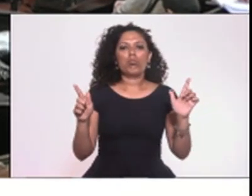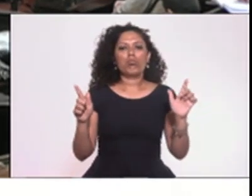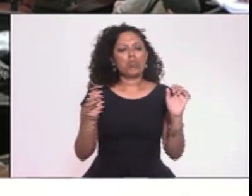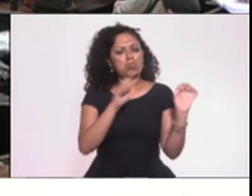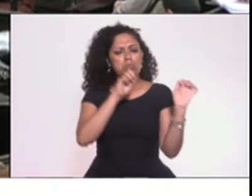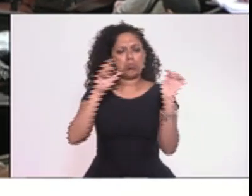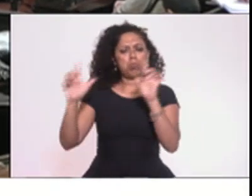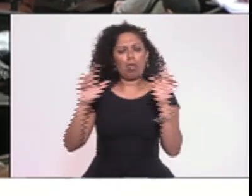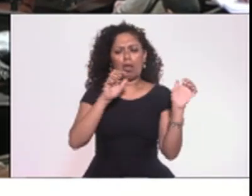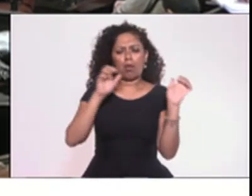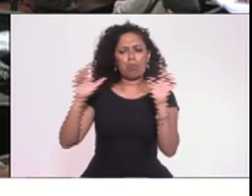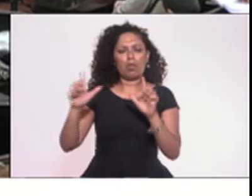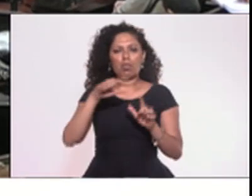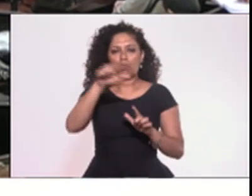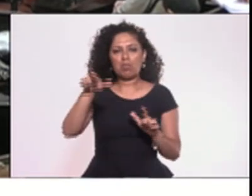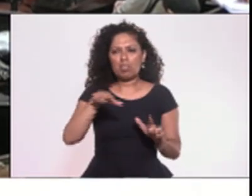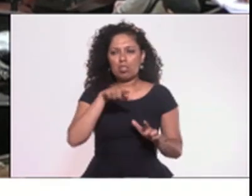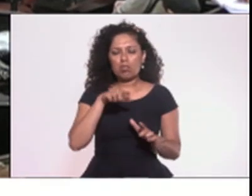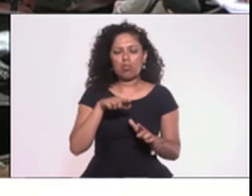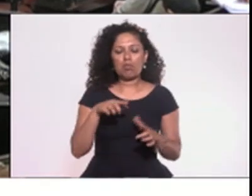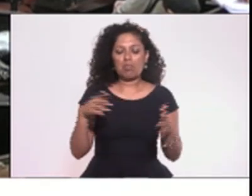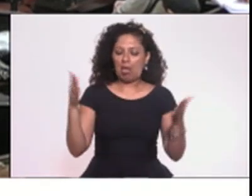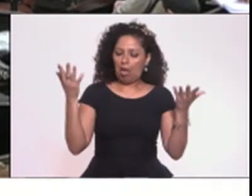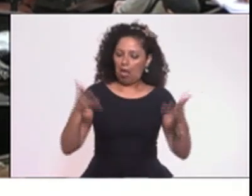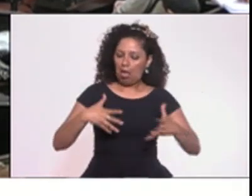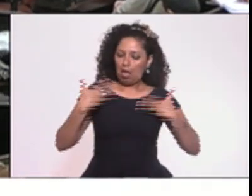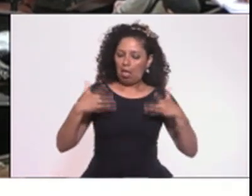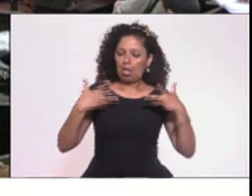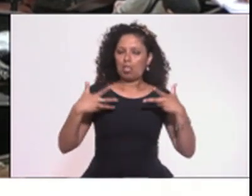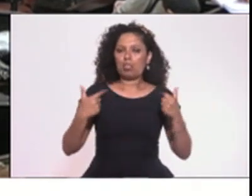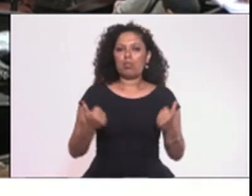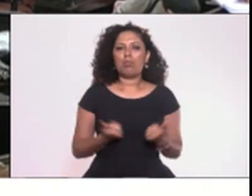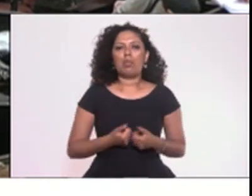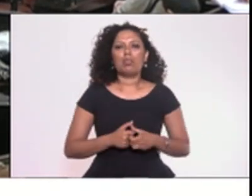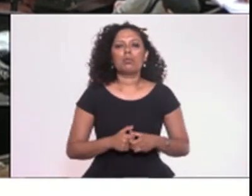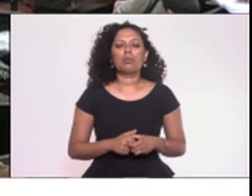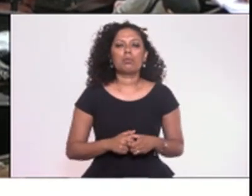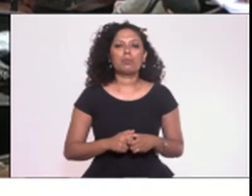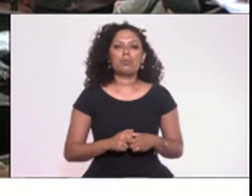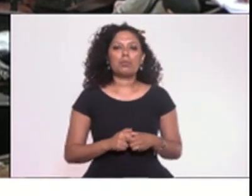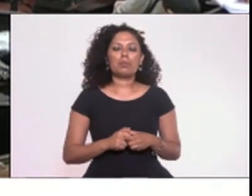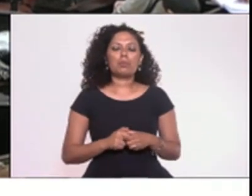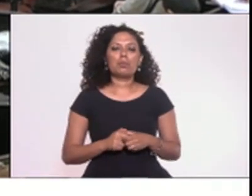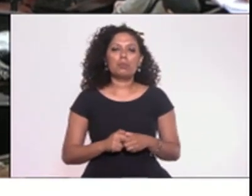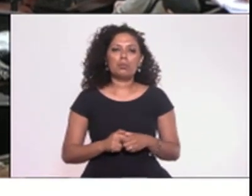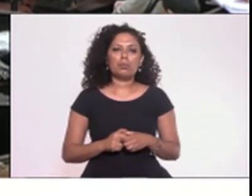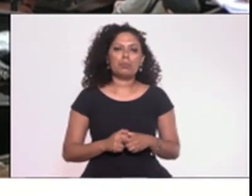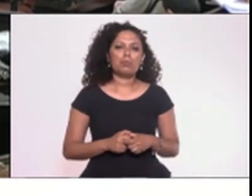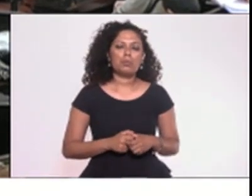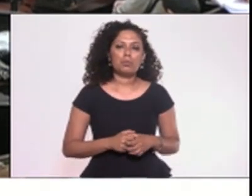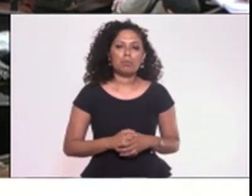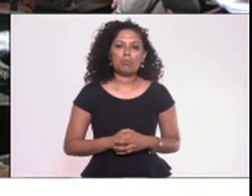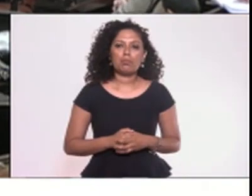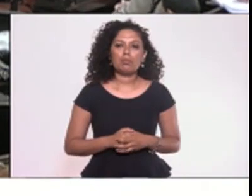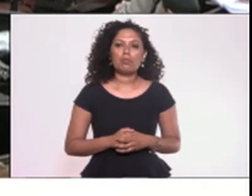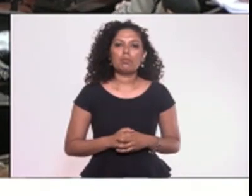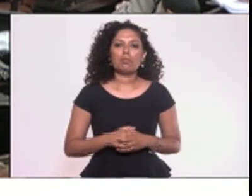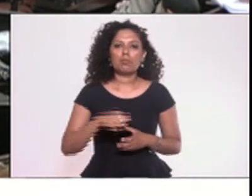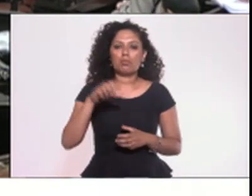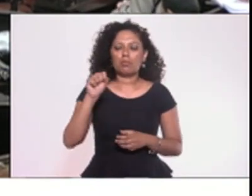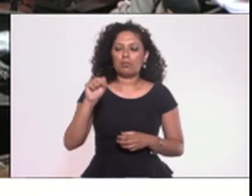e vocês vão ficar muito felizes com esse resultado, tá bom? Então, para o